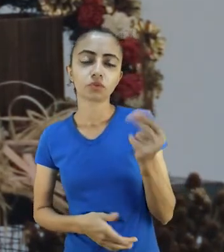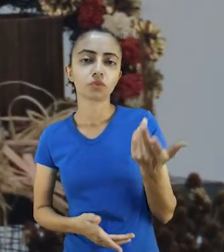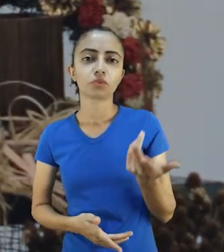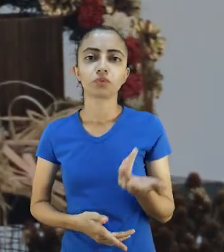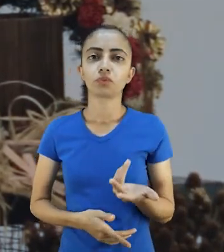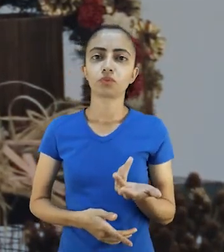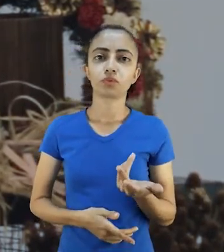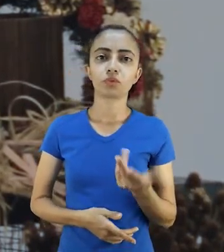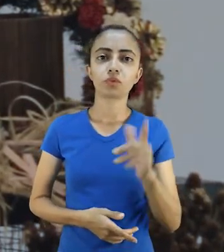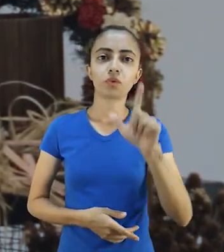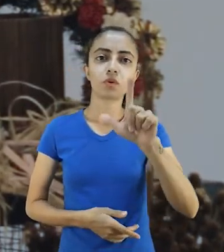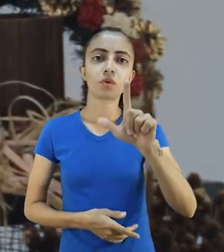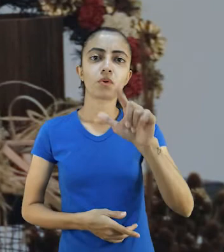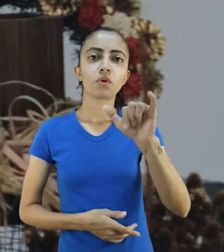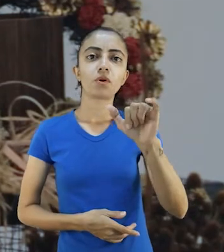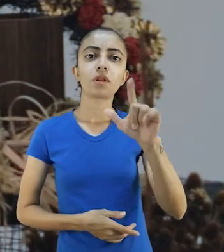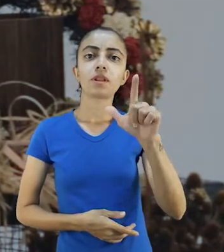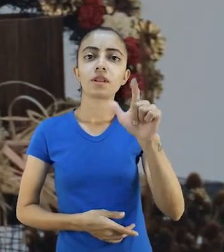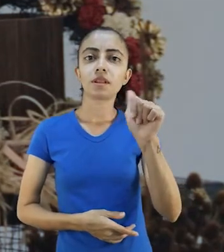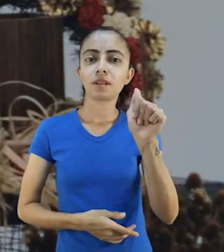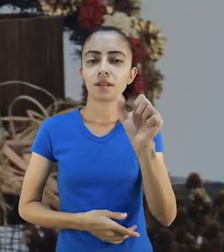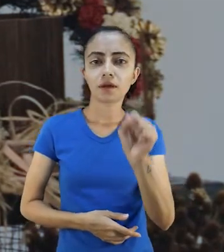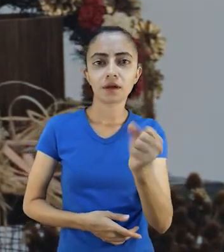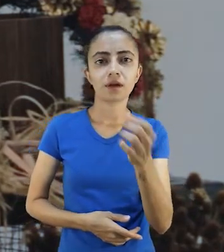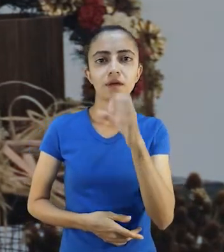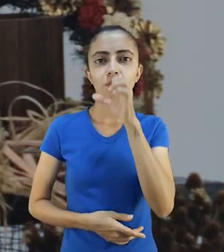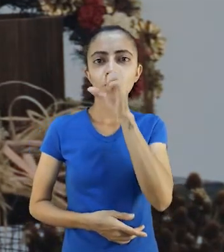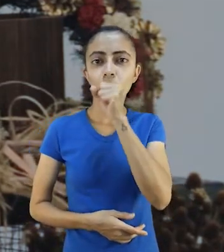lilás, laranja.